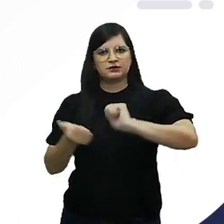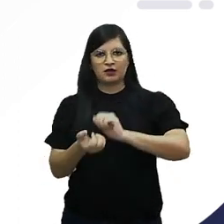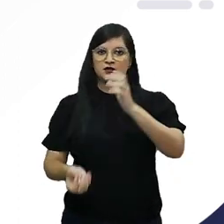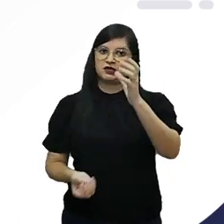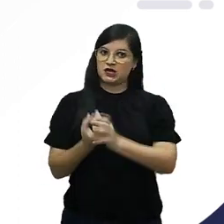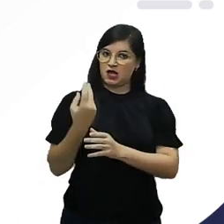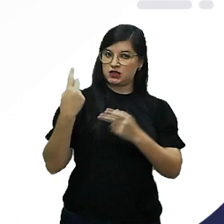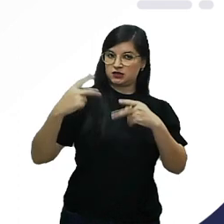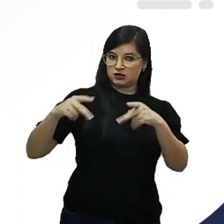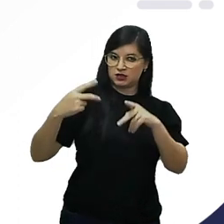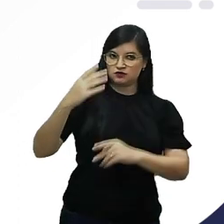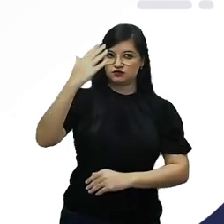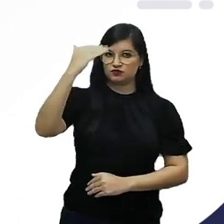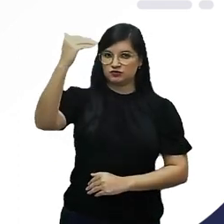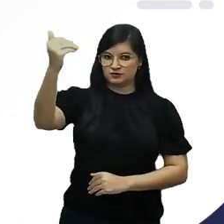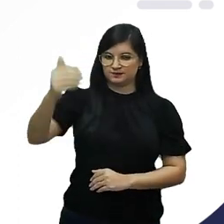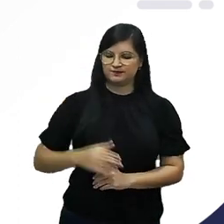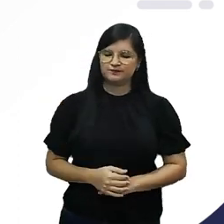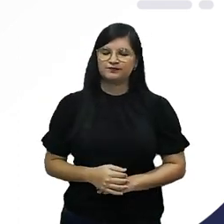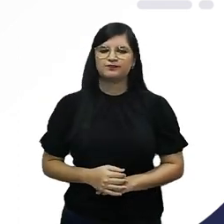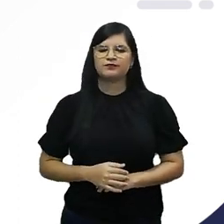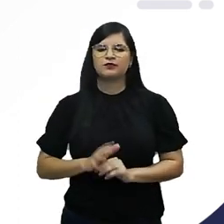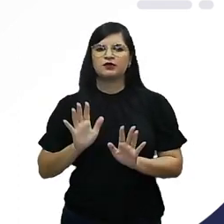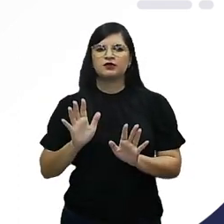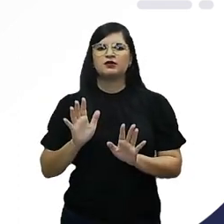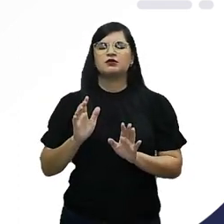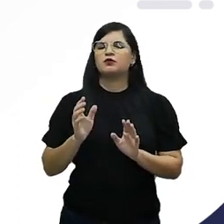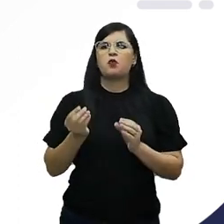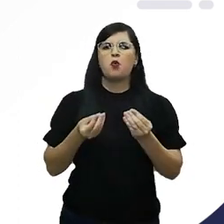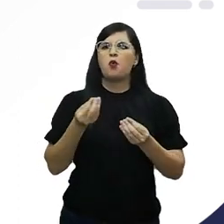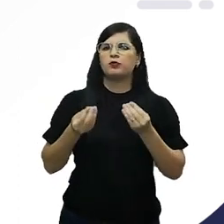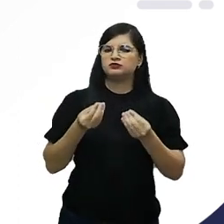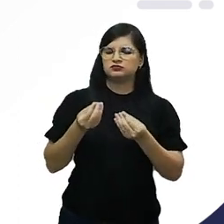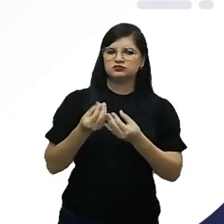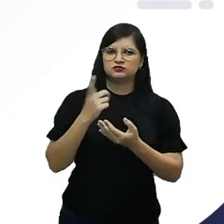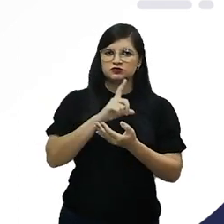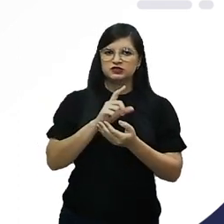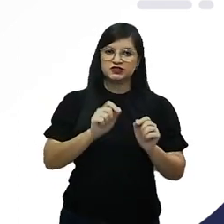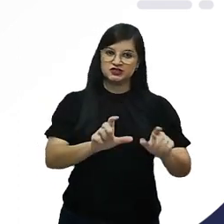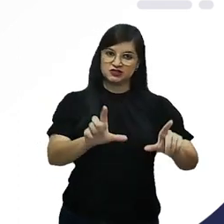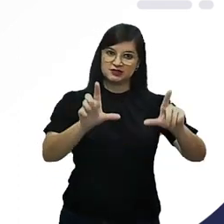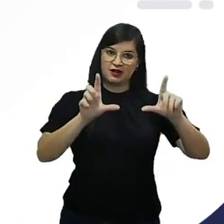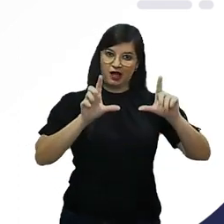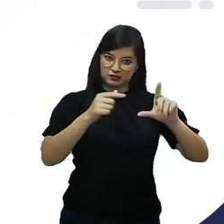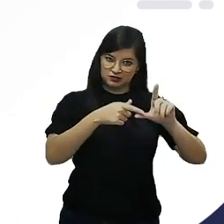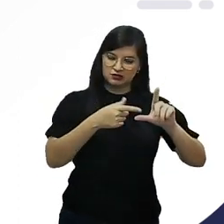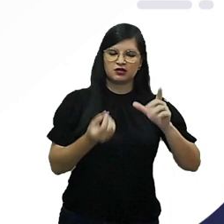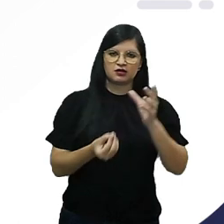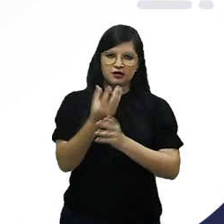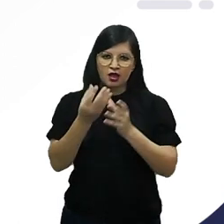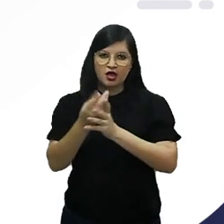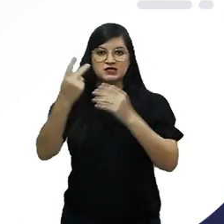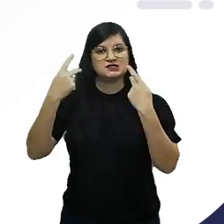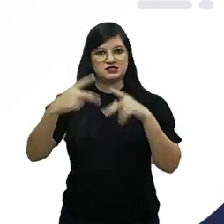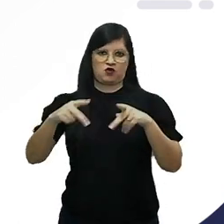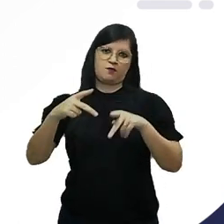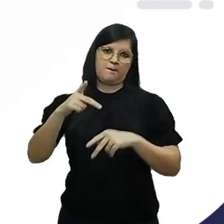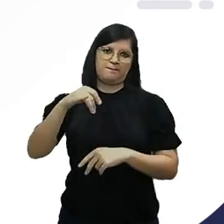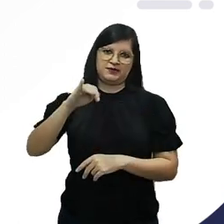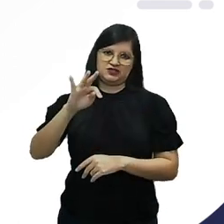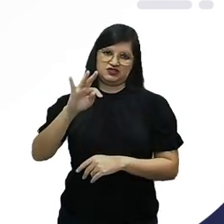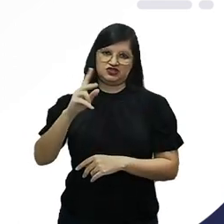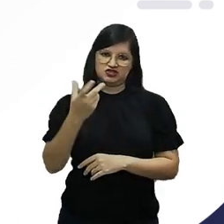de sucesso, beleza? Basicamente é só você utilizar esses slides e criar o seu pitch super